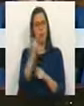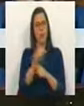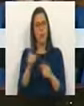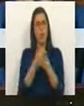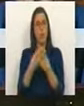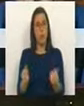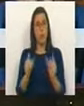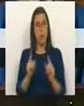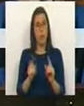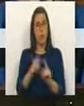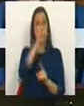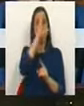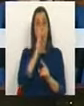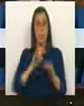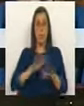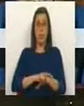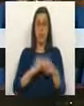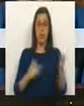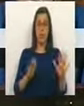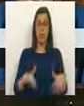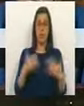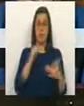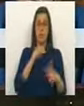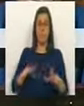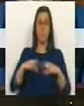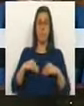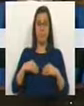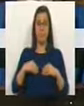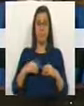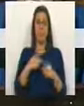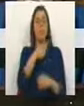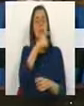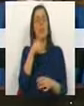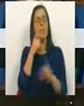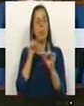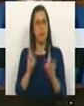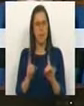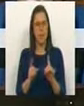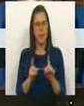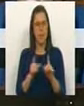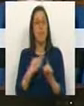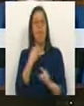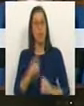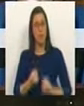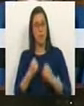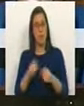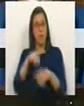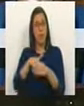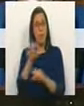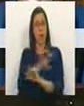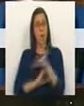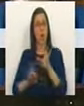de Resolução. O Governo das Esquerdas, que permitia e que prometia uma voz forte na